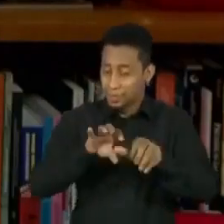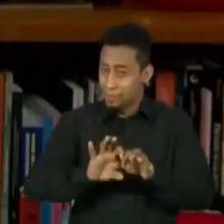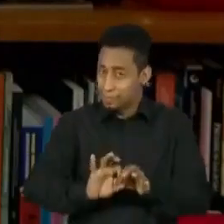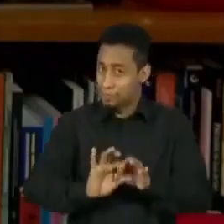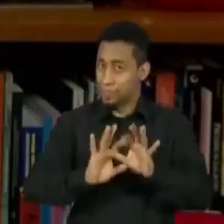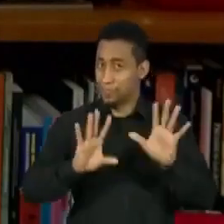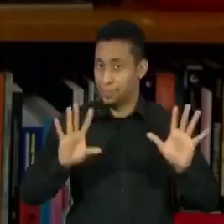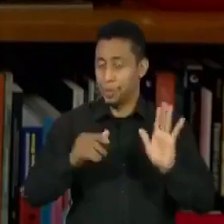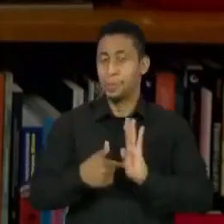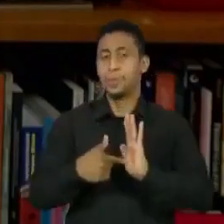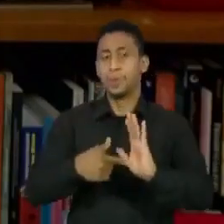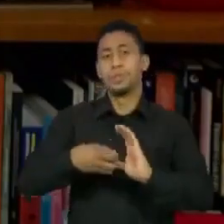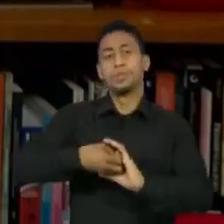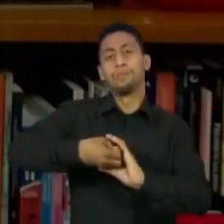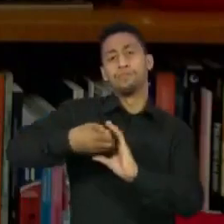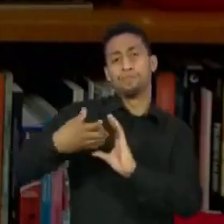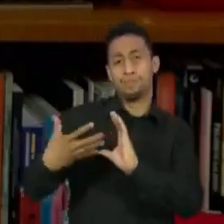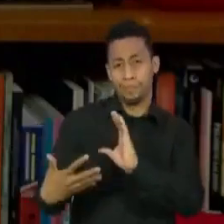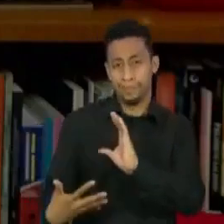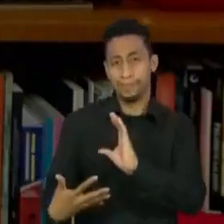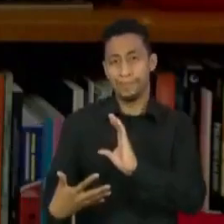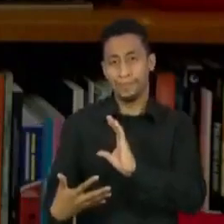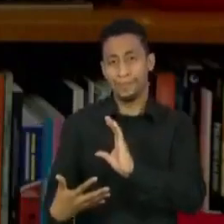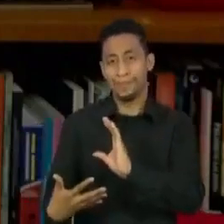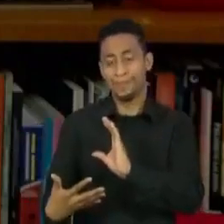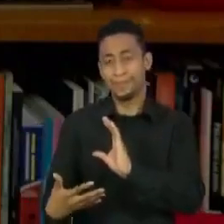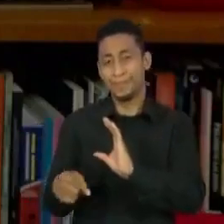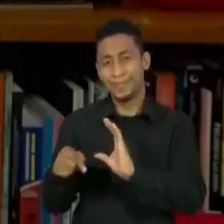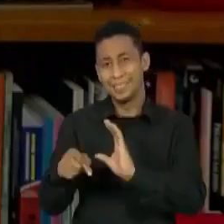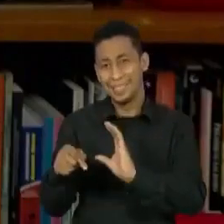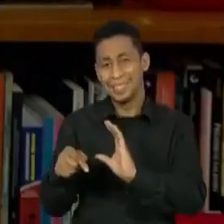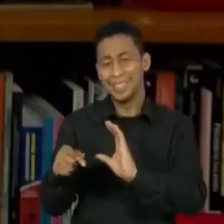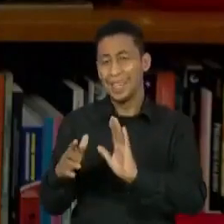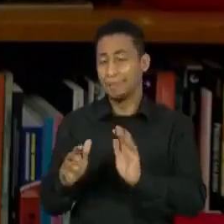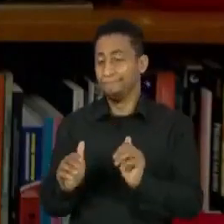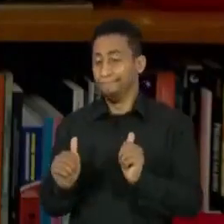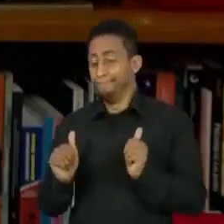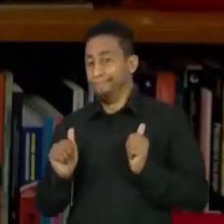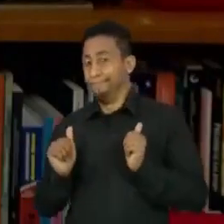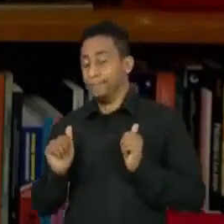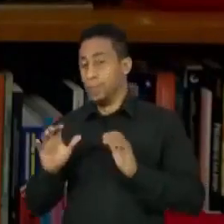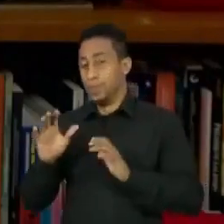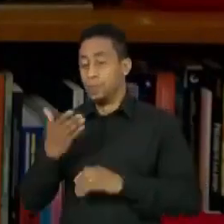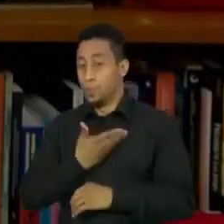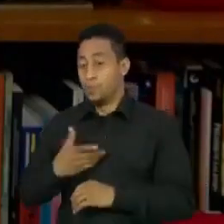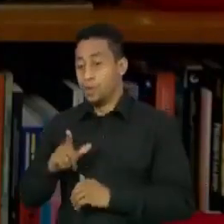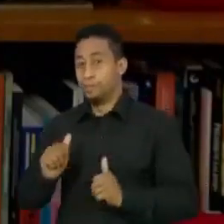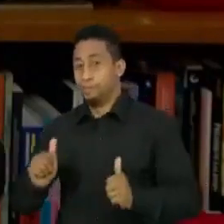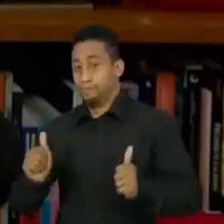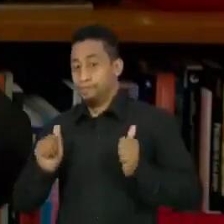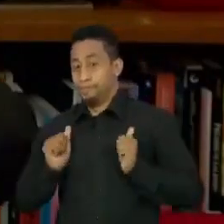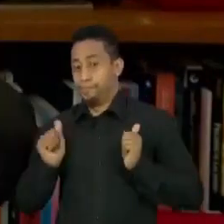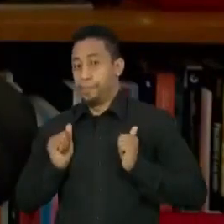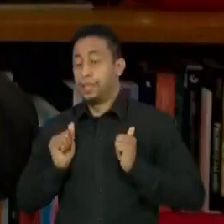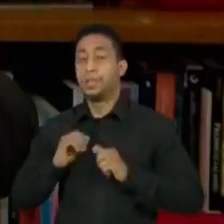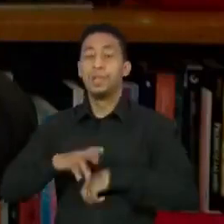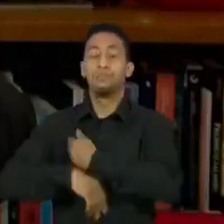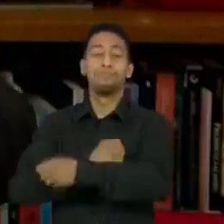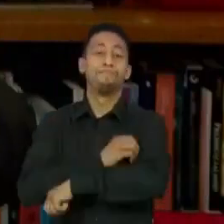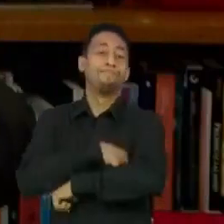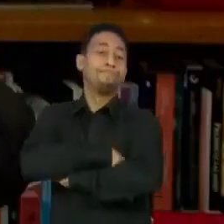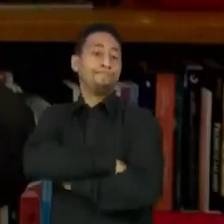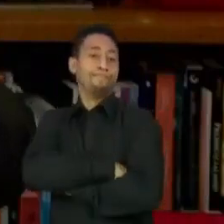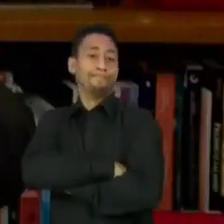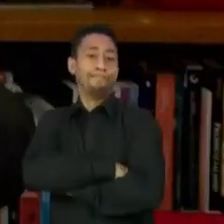e se caracteriza centralmente puro por uma Biz em teísmo estatal o estado cruza os braços e nós